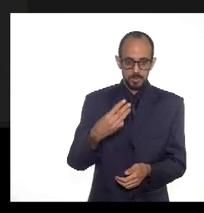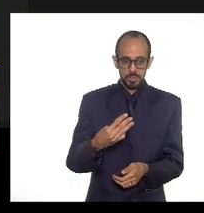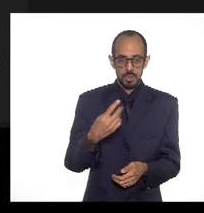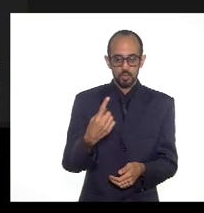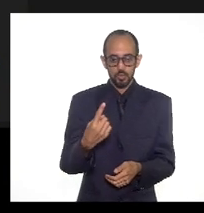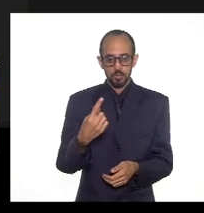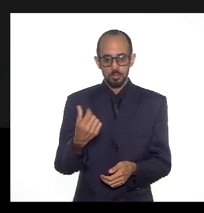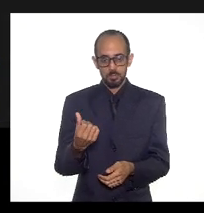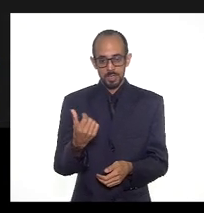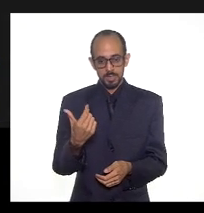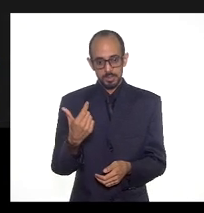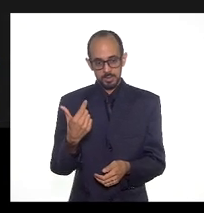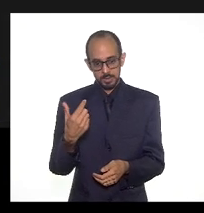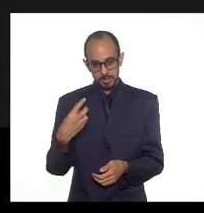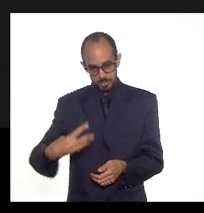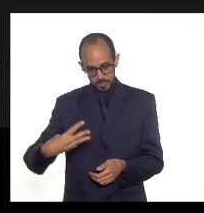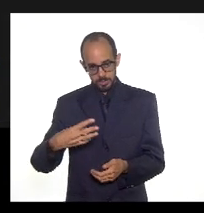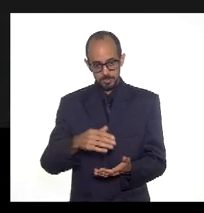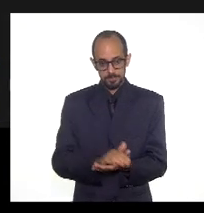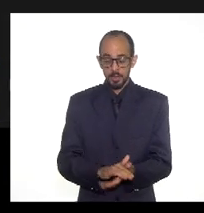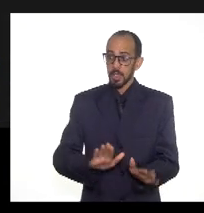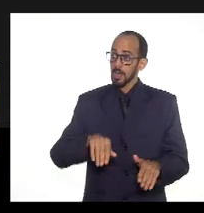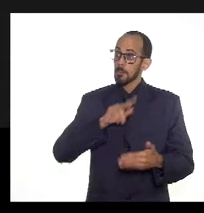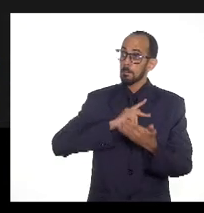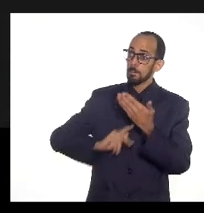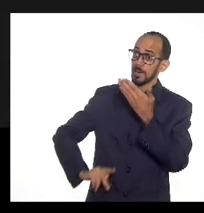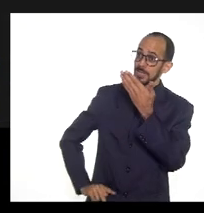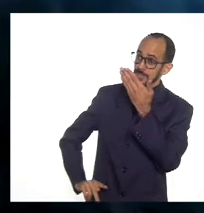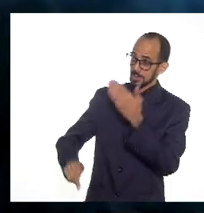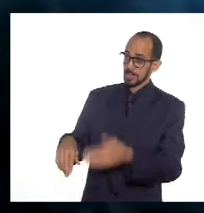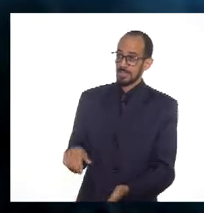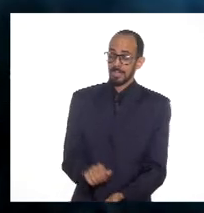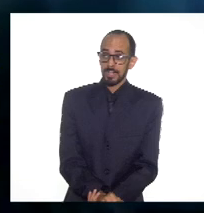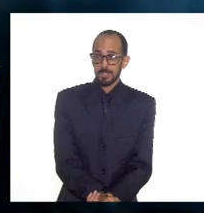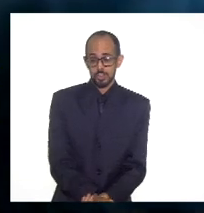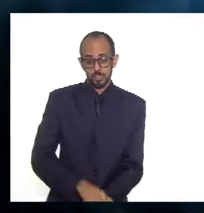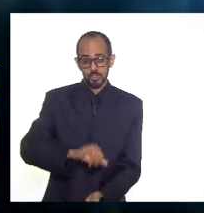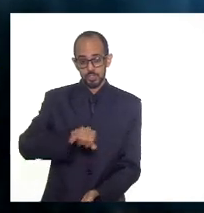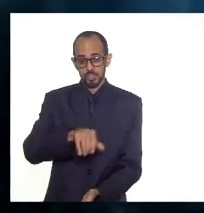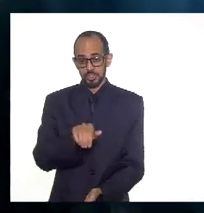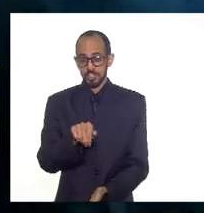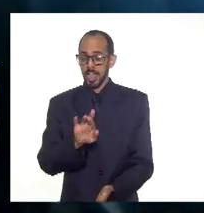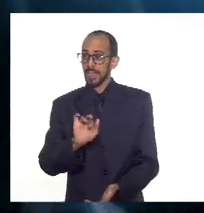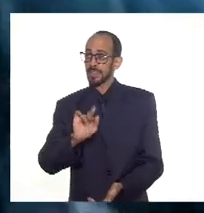3163. Presidente intrépido Jair Bittencourt,